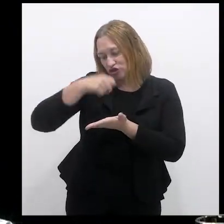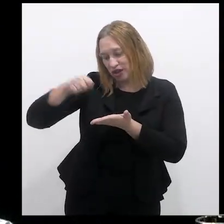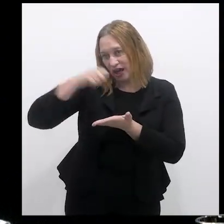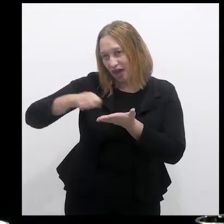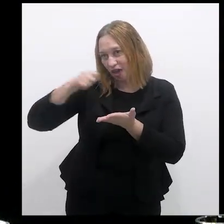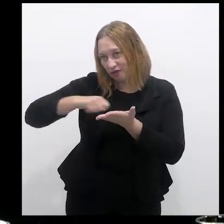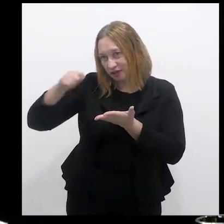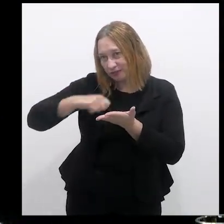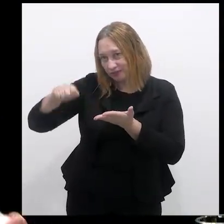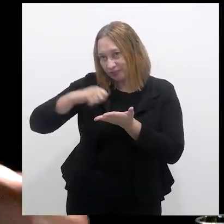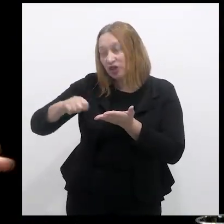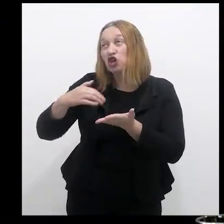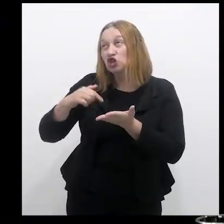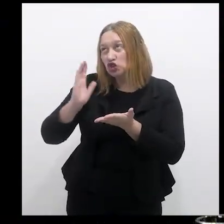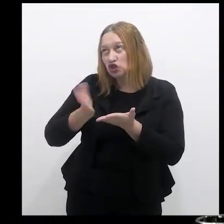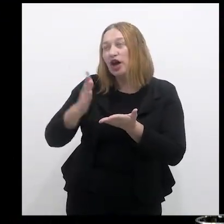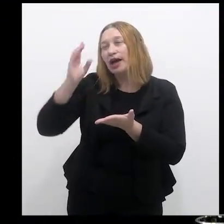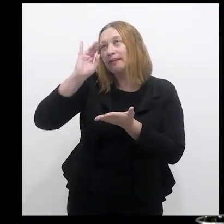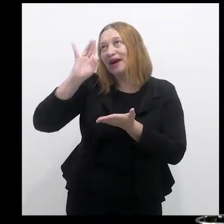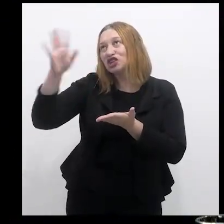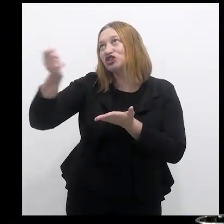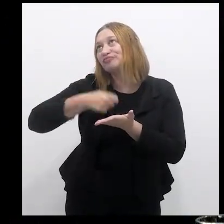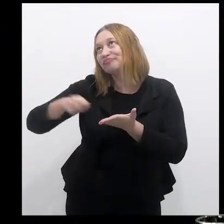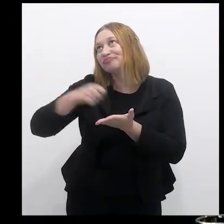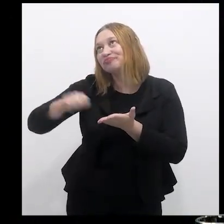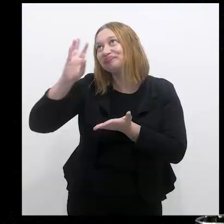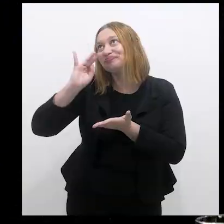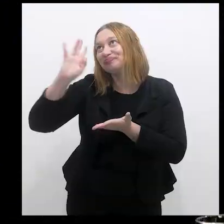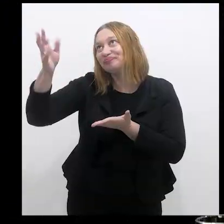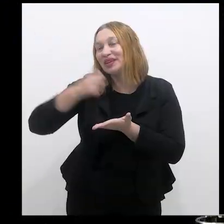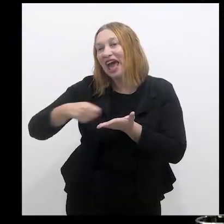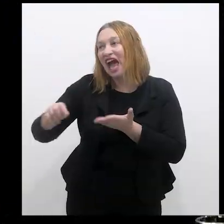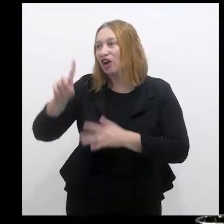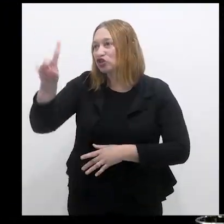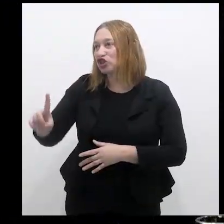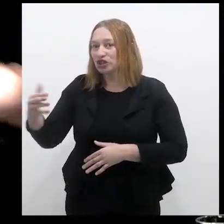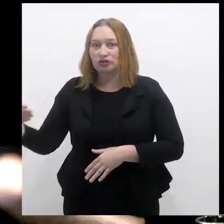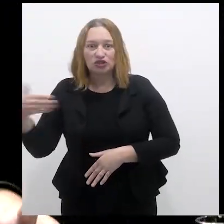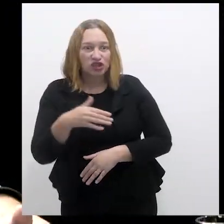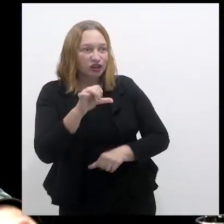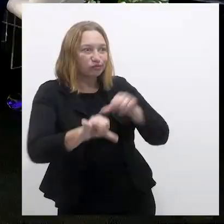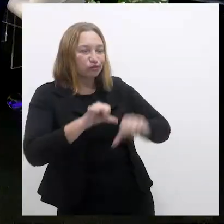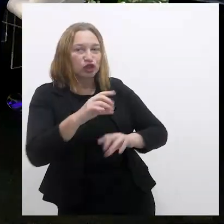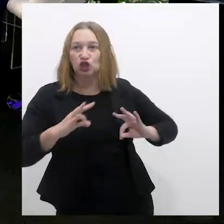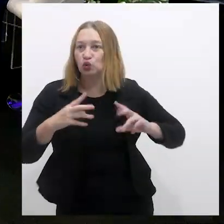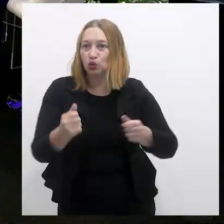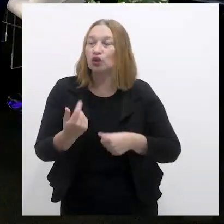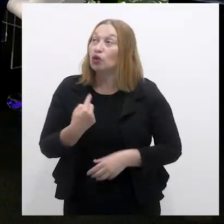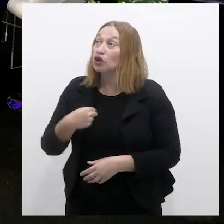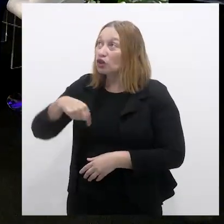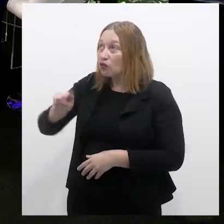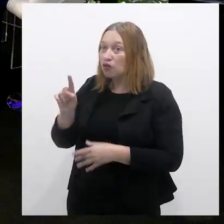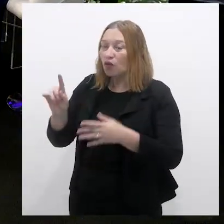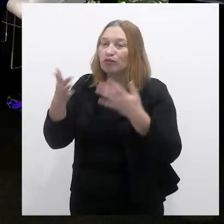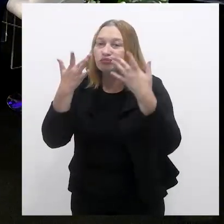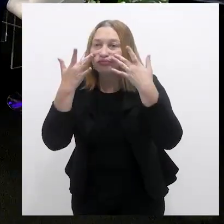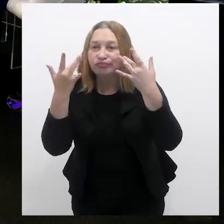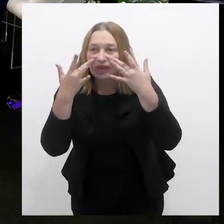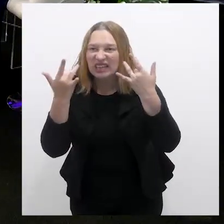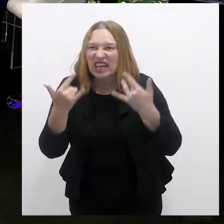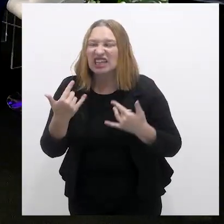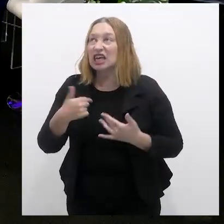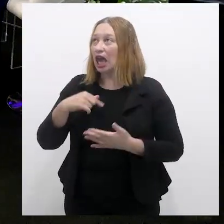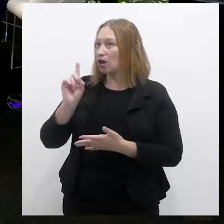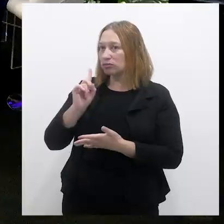eu escrevo, quando eu estou escrevendo, eu já imagino o que eu vou fazer em cena. Aí vem o diretor e muda tudo. Quando eu vou para